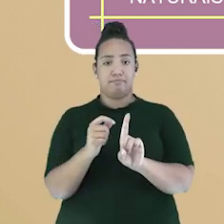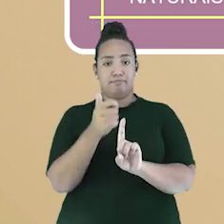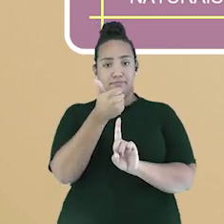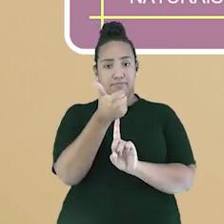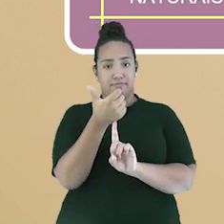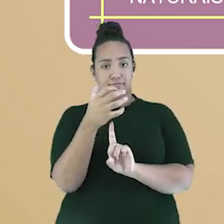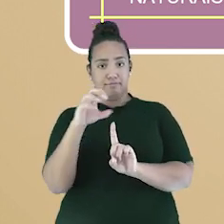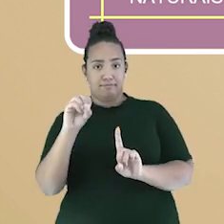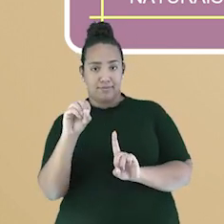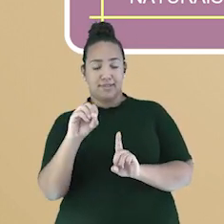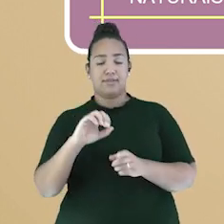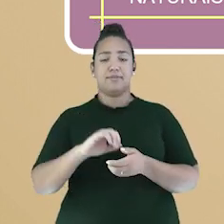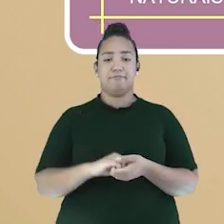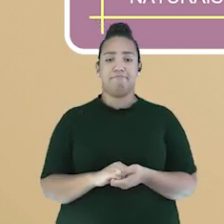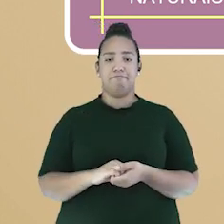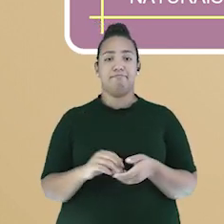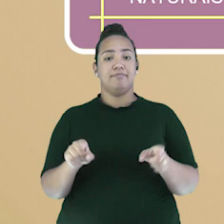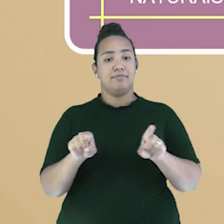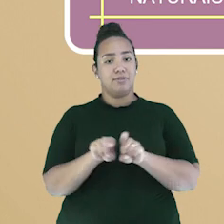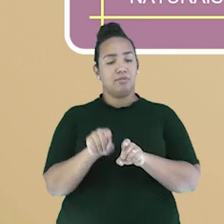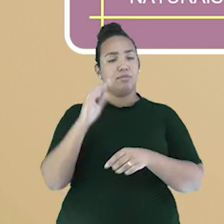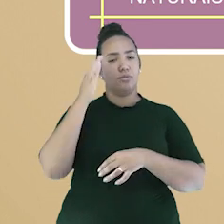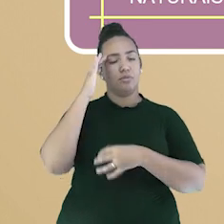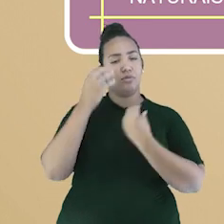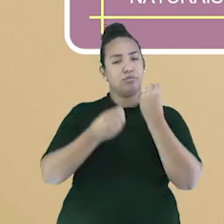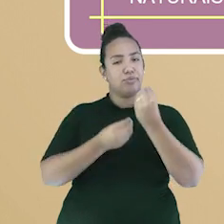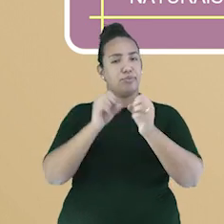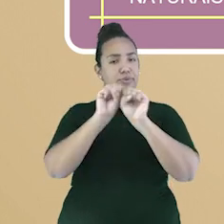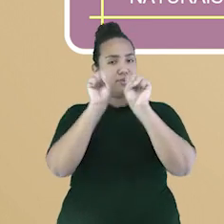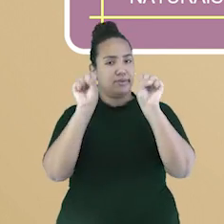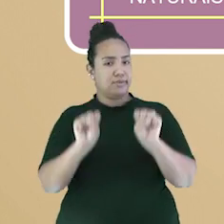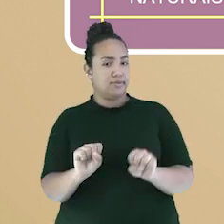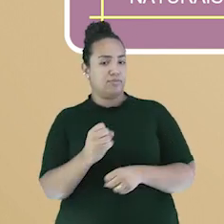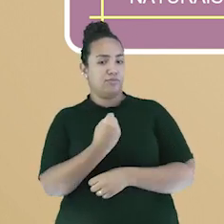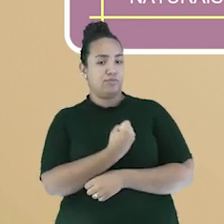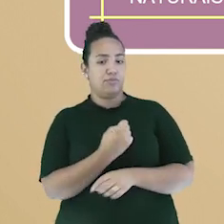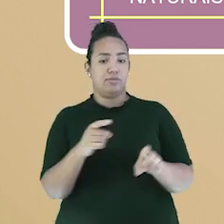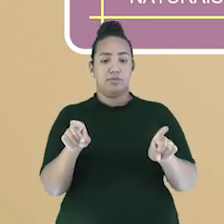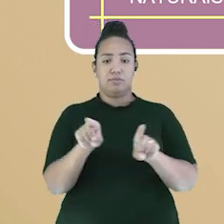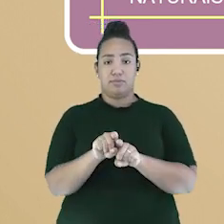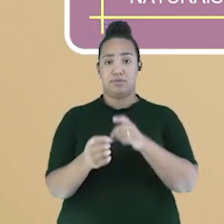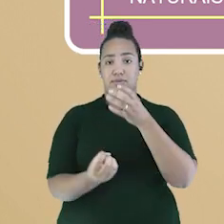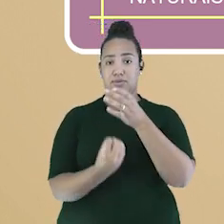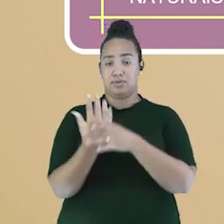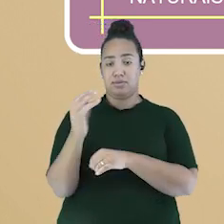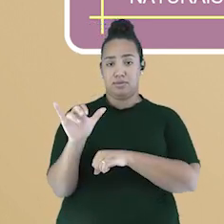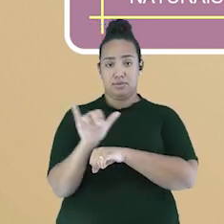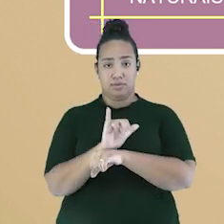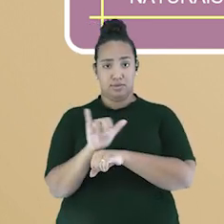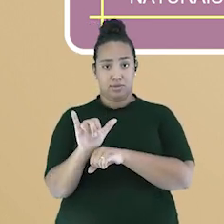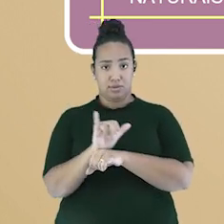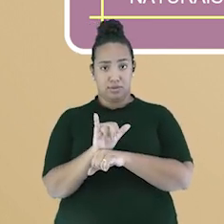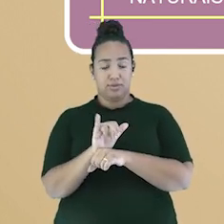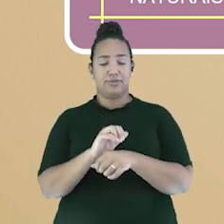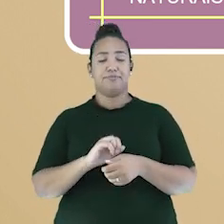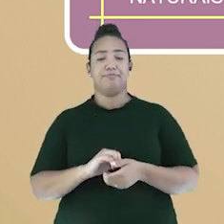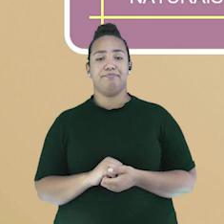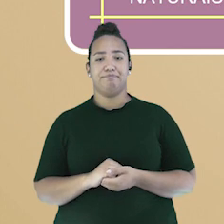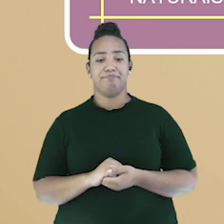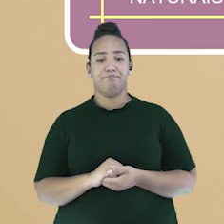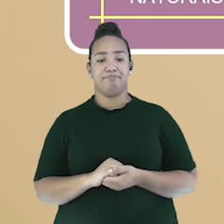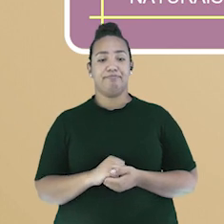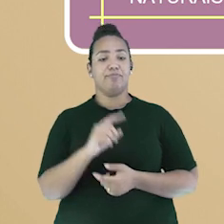compreender o sistema de numeração decimal e desenvolver estratégias de cálculo o nosso objetivo é